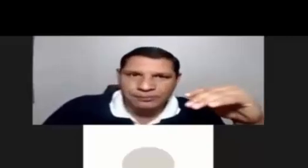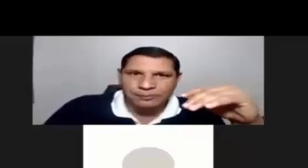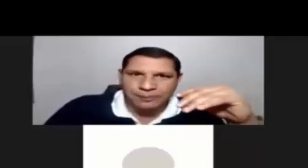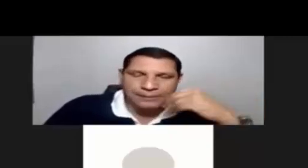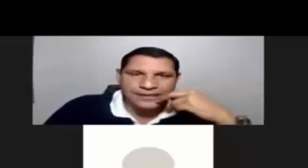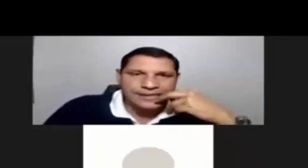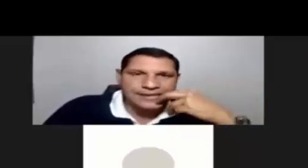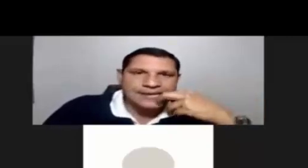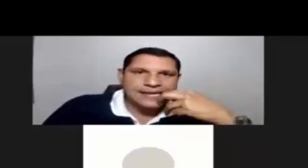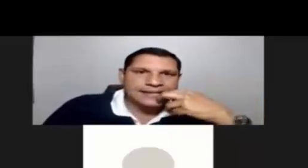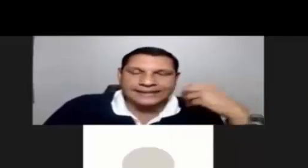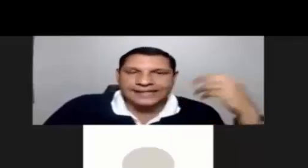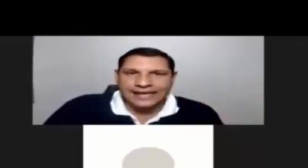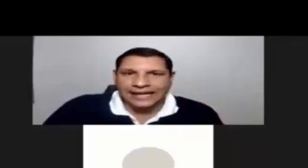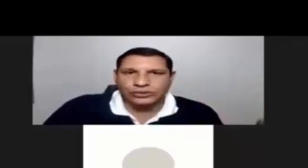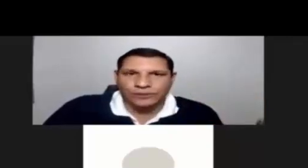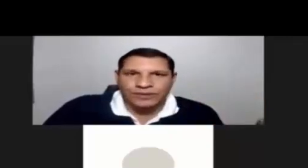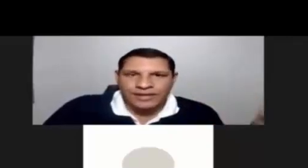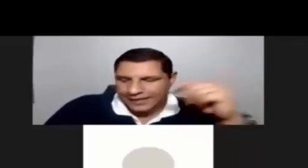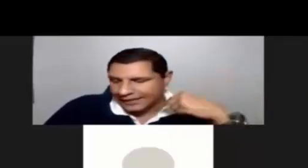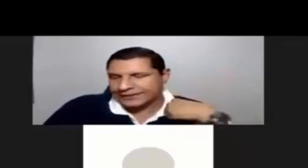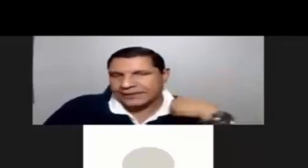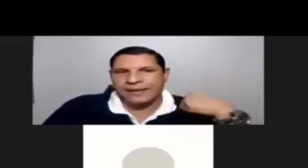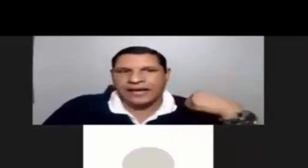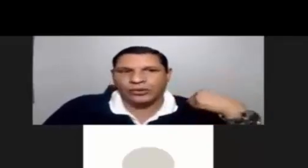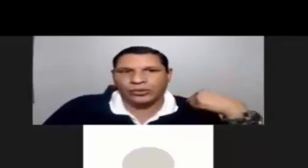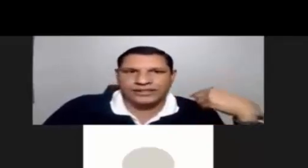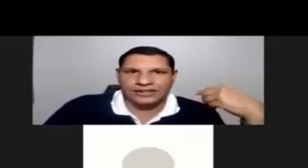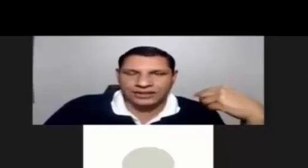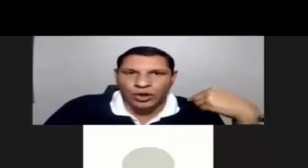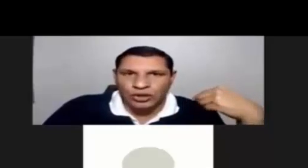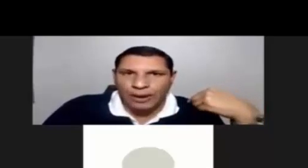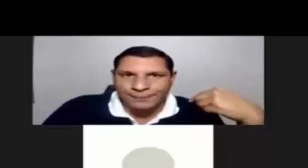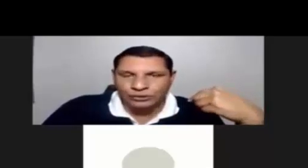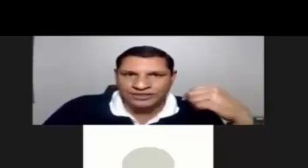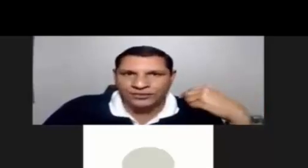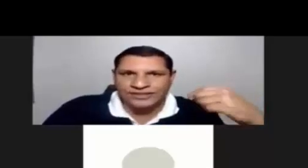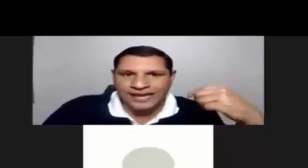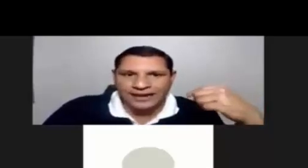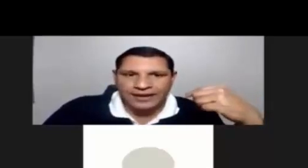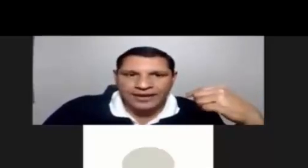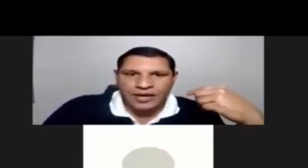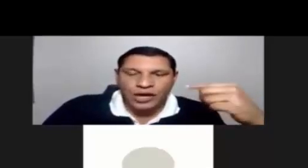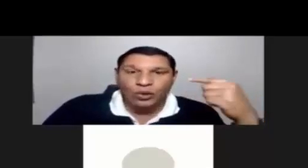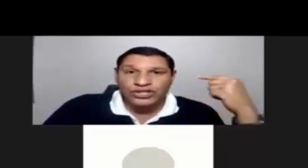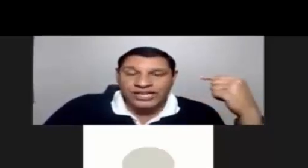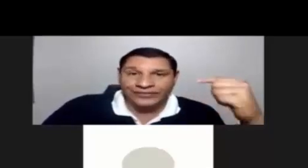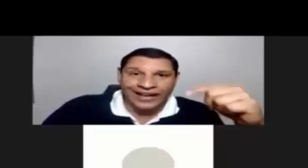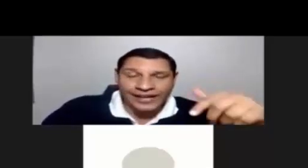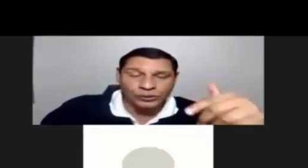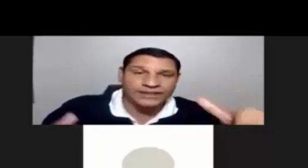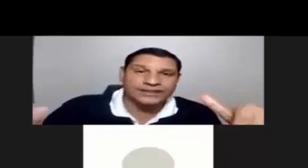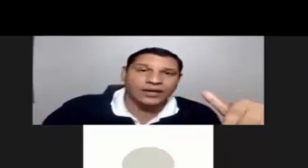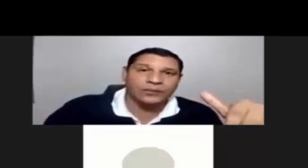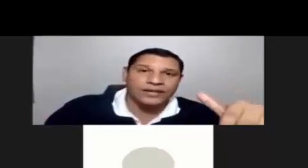para mim que se caso esse tabernáculo que hoje eu habito se desfizer eu um dia